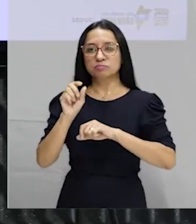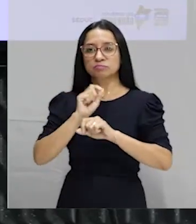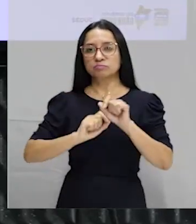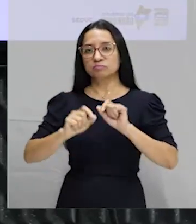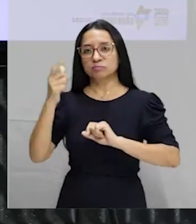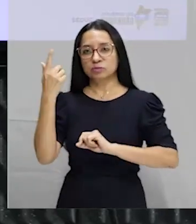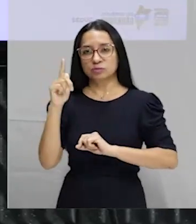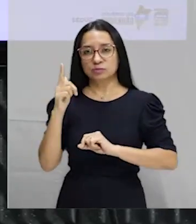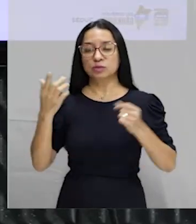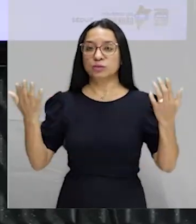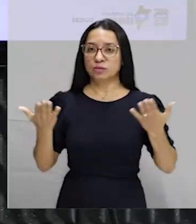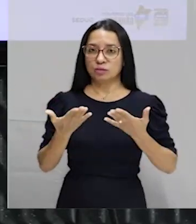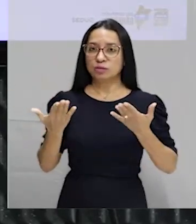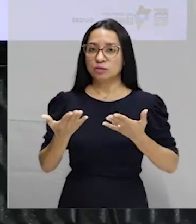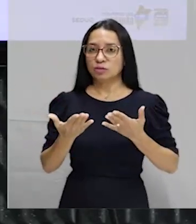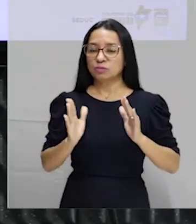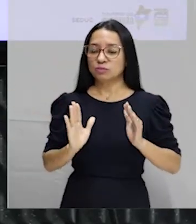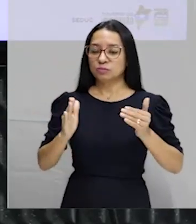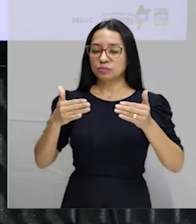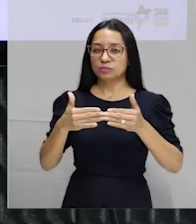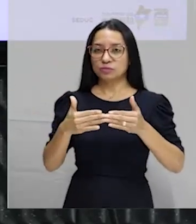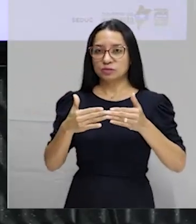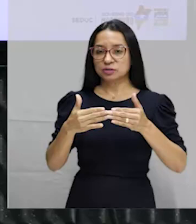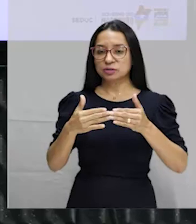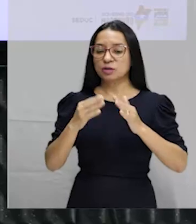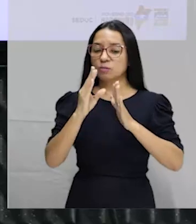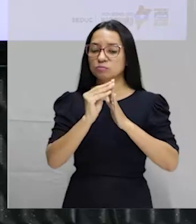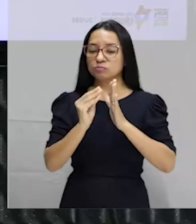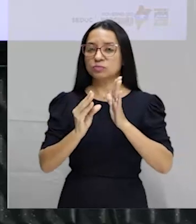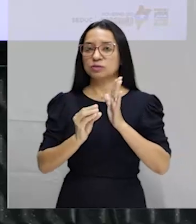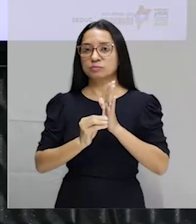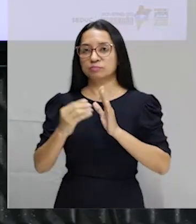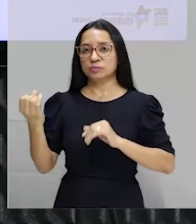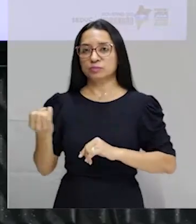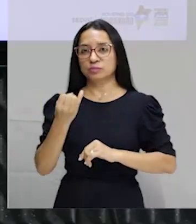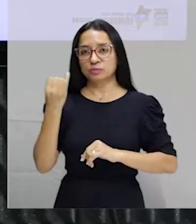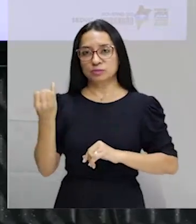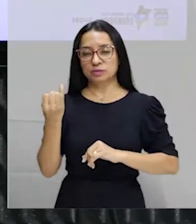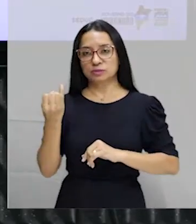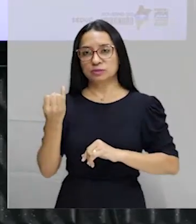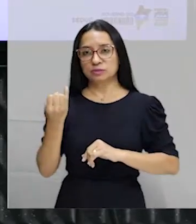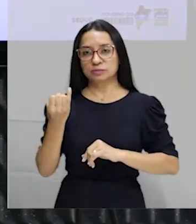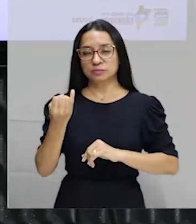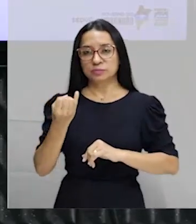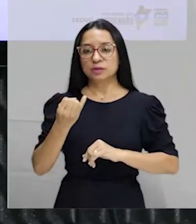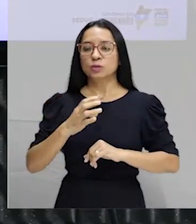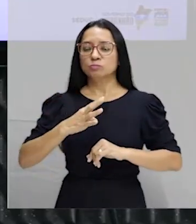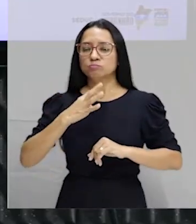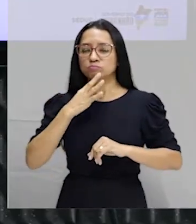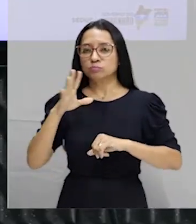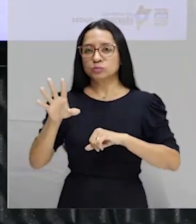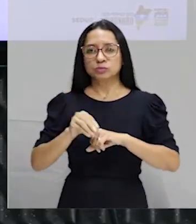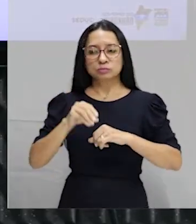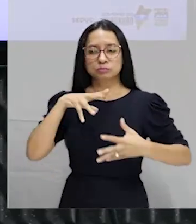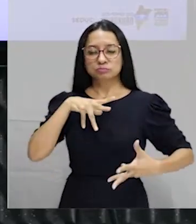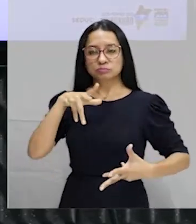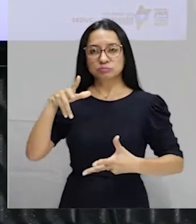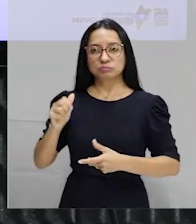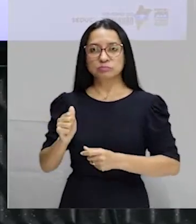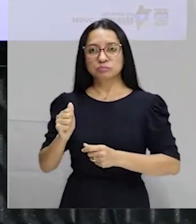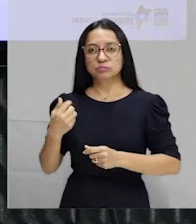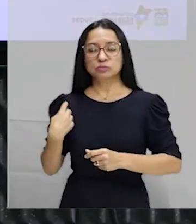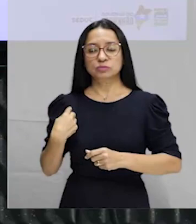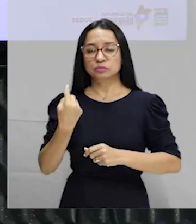Hoje, galerinha, nós vamos fechar aí uma temática muito importante a nível de prova, mas justamente, né, a nível de conhecimento de mundo, né, nós